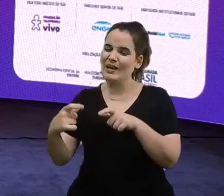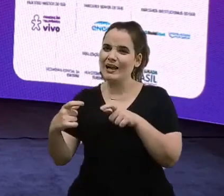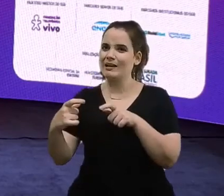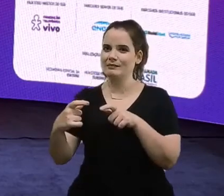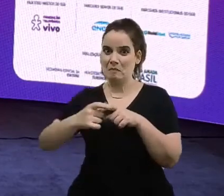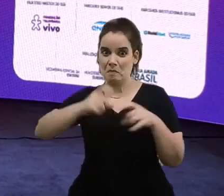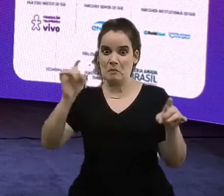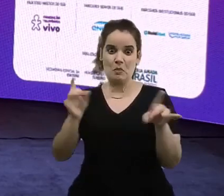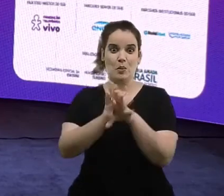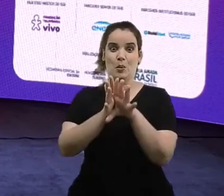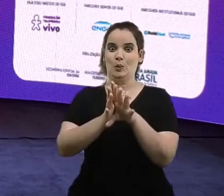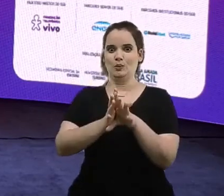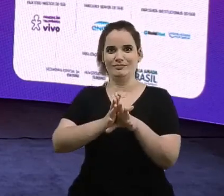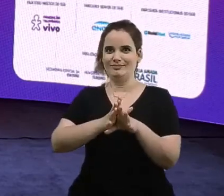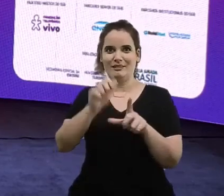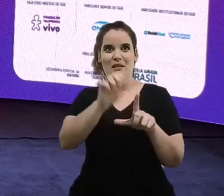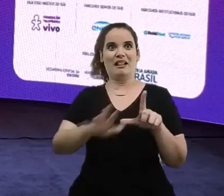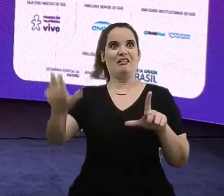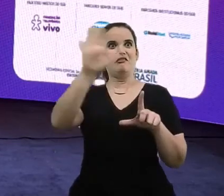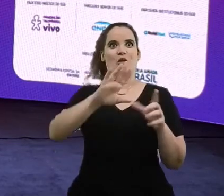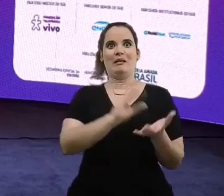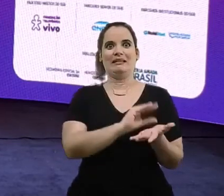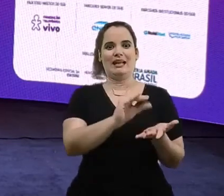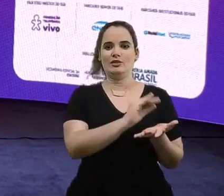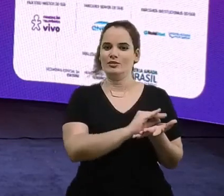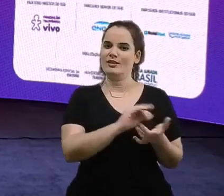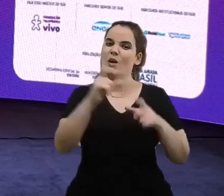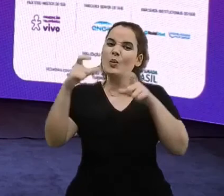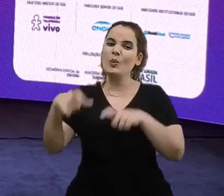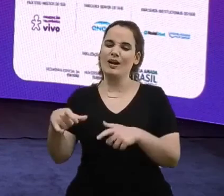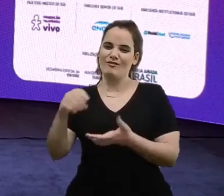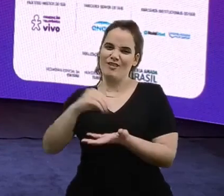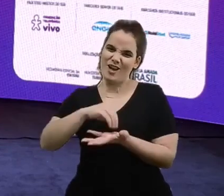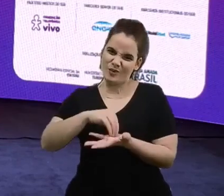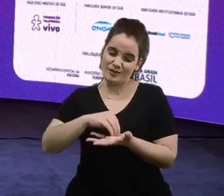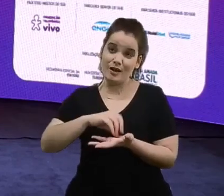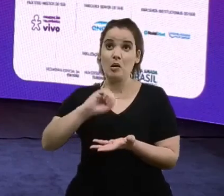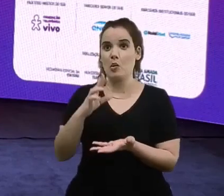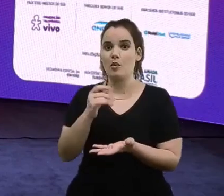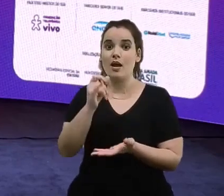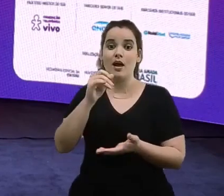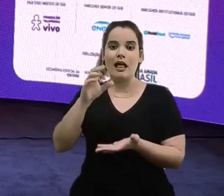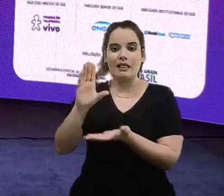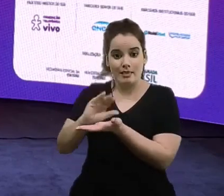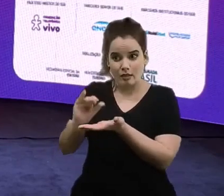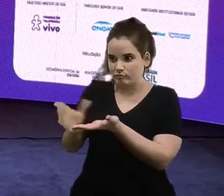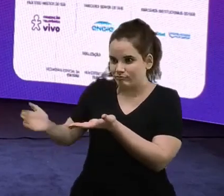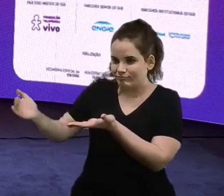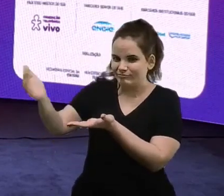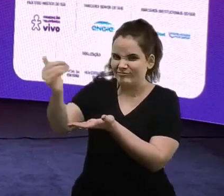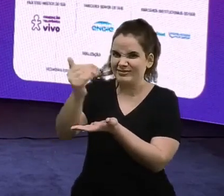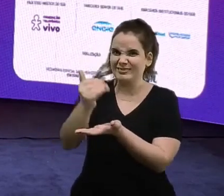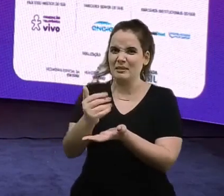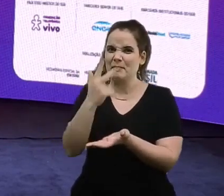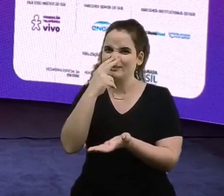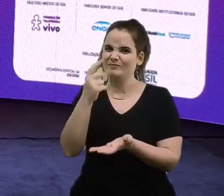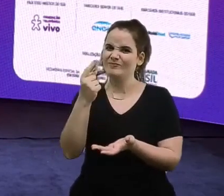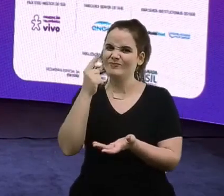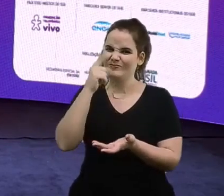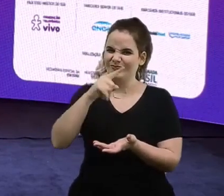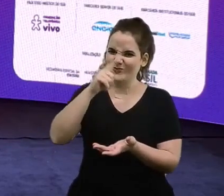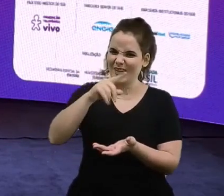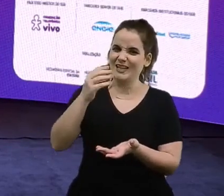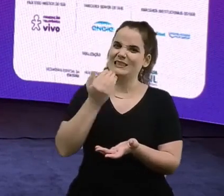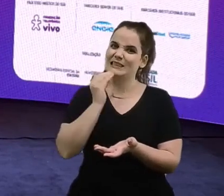têm problemas nas bases de dados ou não recolhem os dados da forma mais eficaz, o desafio primeiro é como é que nós adaptamos os